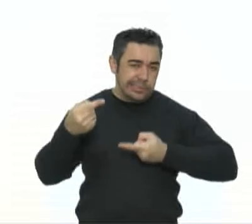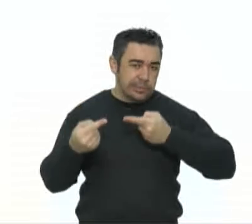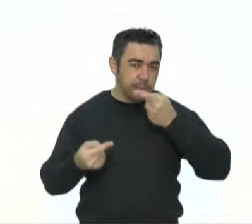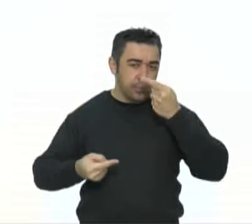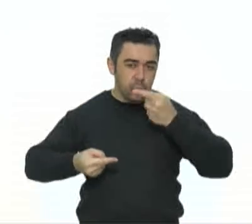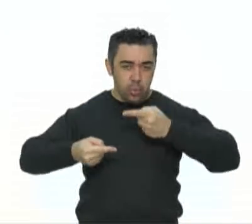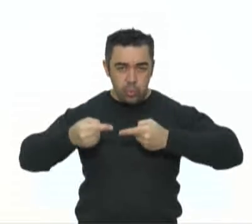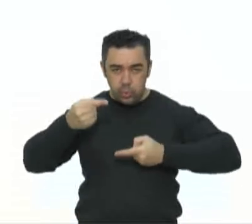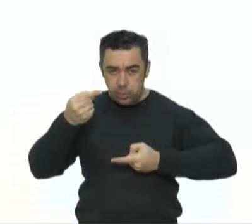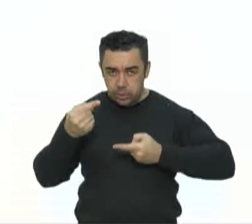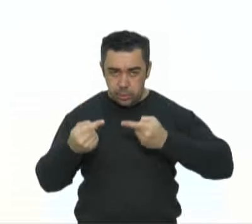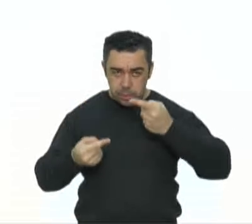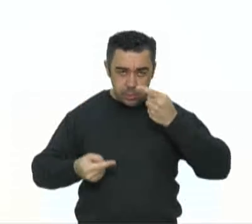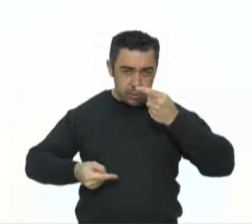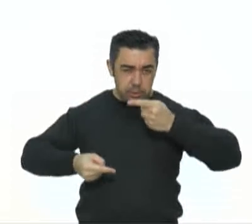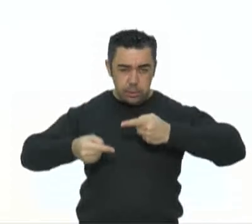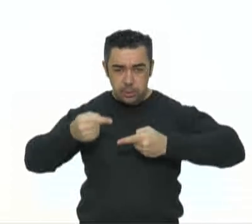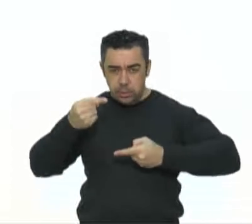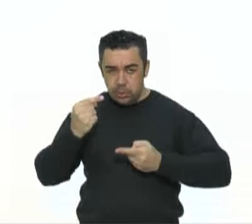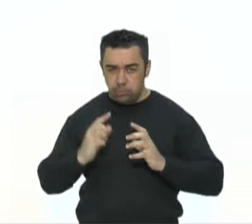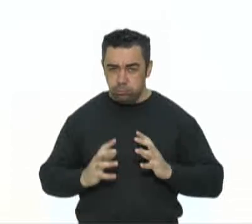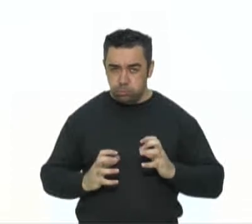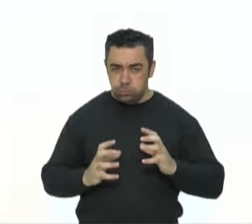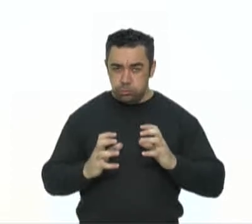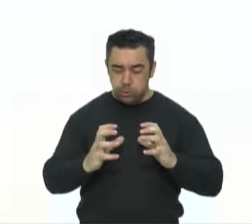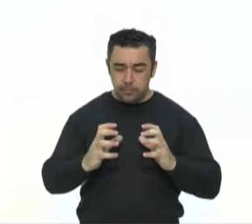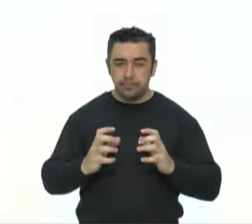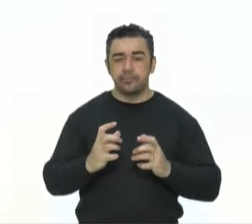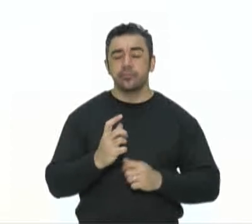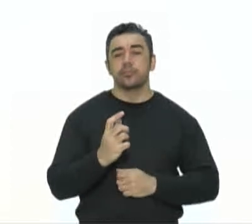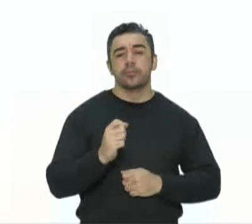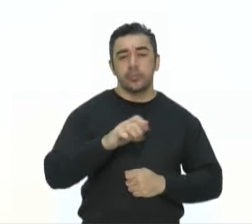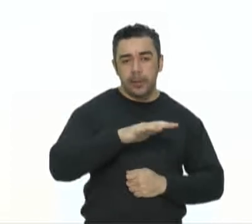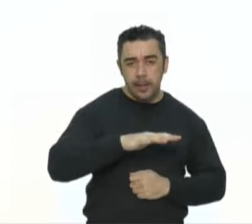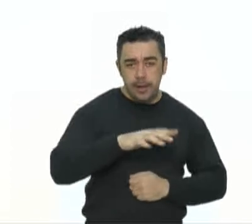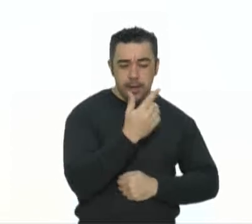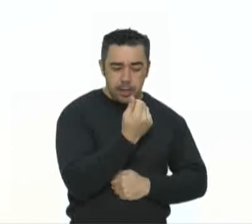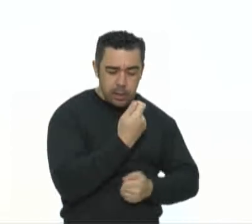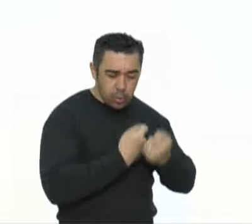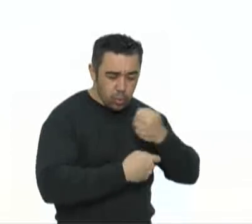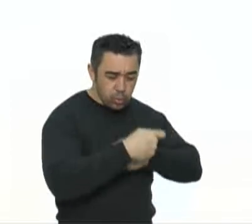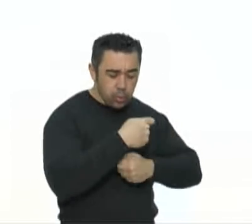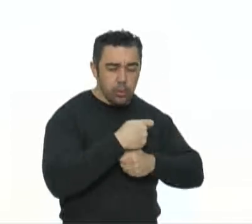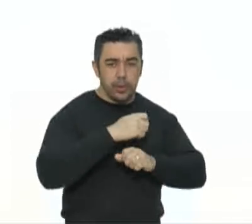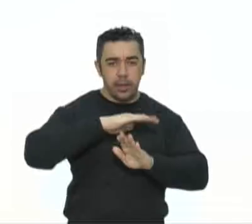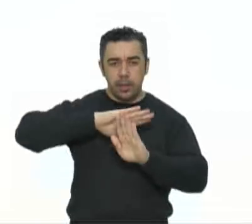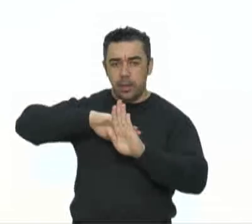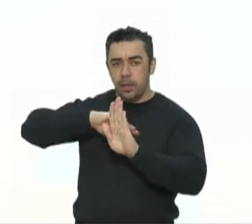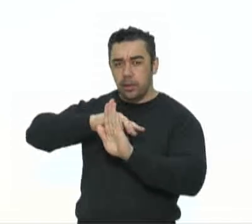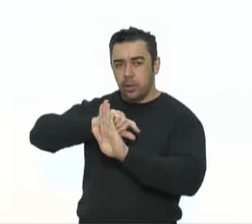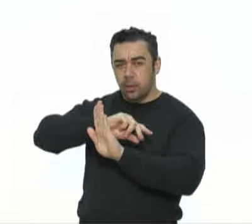disputa política e econômica, ideológica e